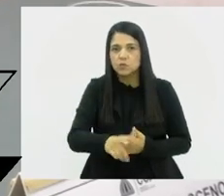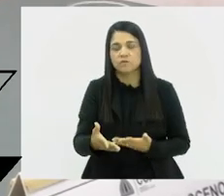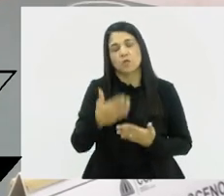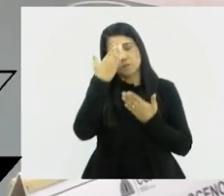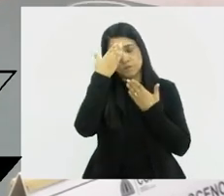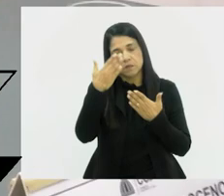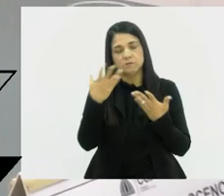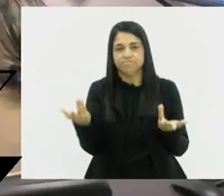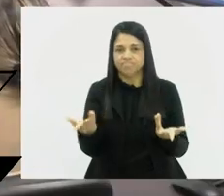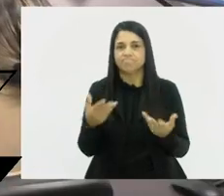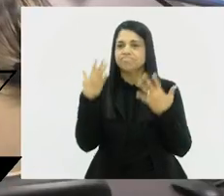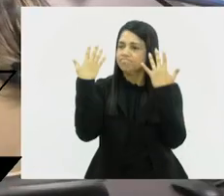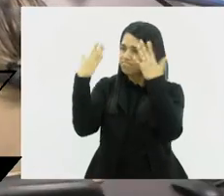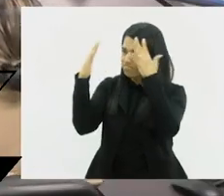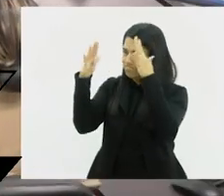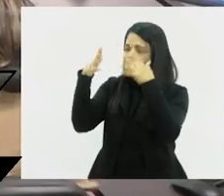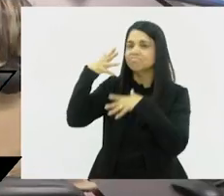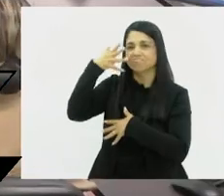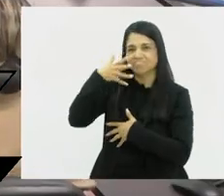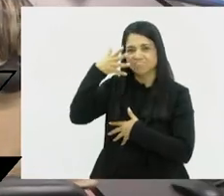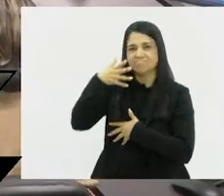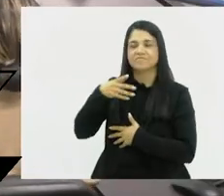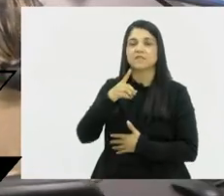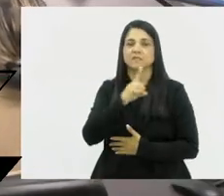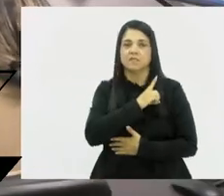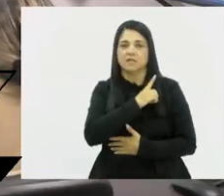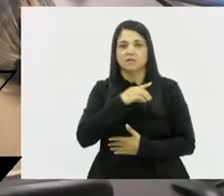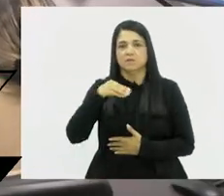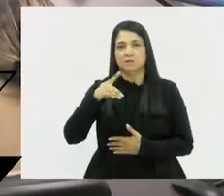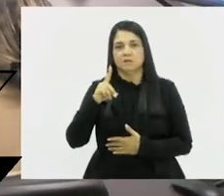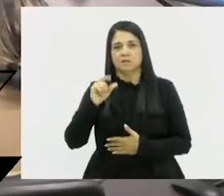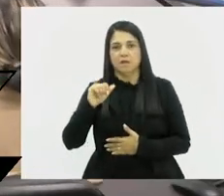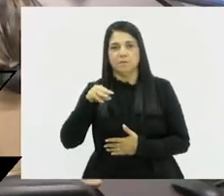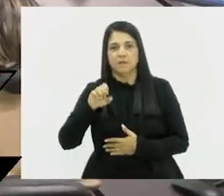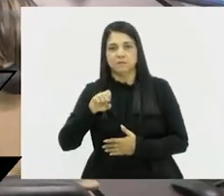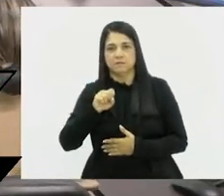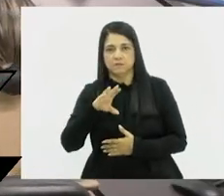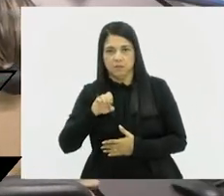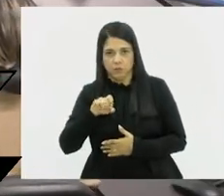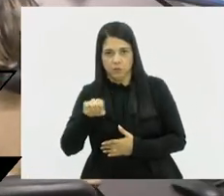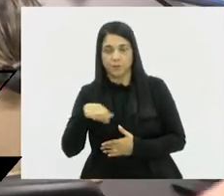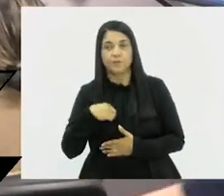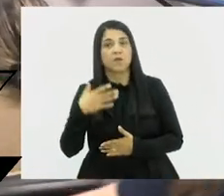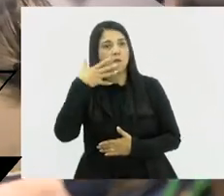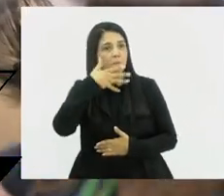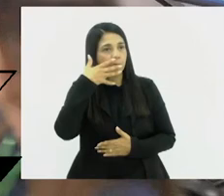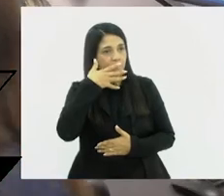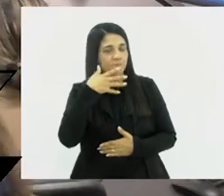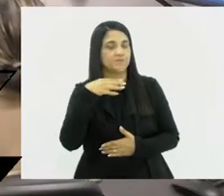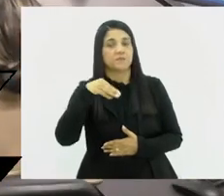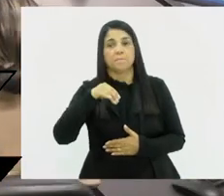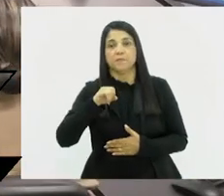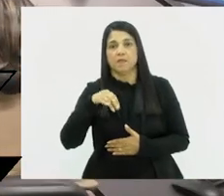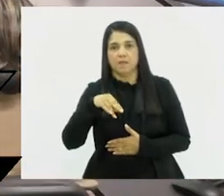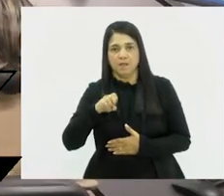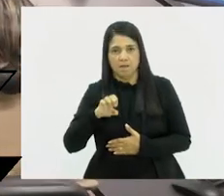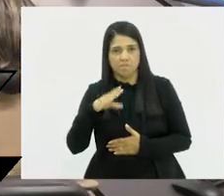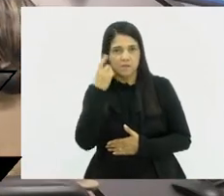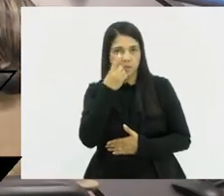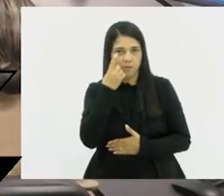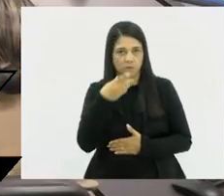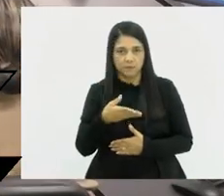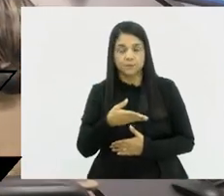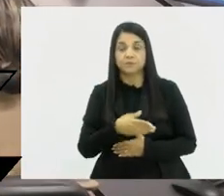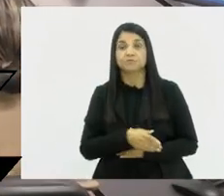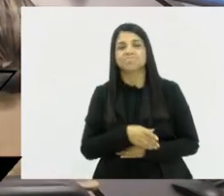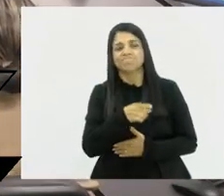obrigado. Muito bom. Parabéns pela fala, doutor Damasceno. Passo a palavra ao deputado Mink. Delegado Damasceno,